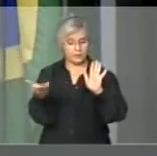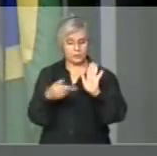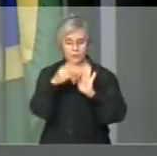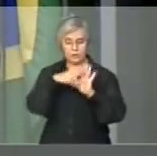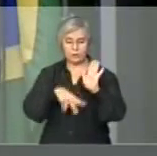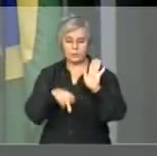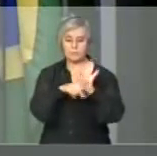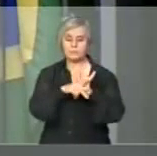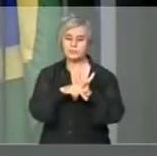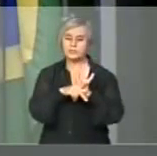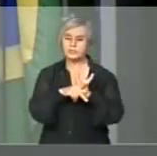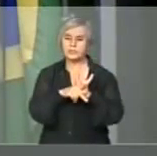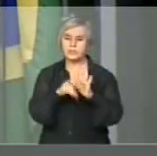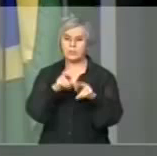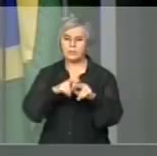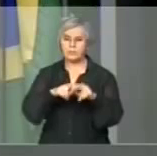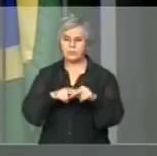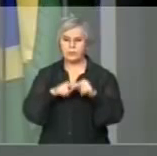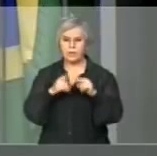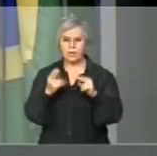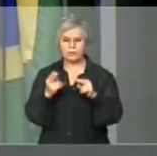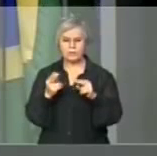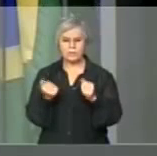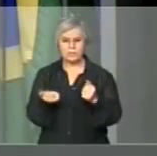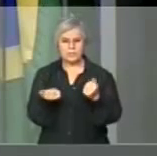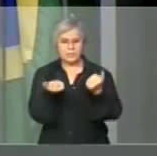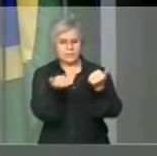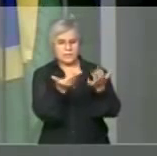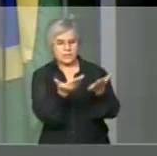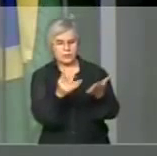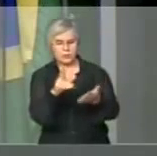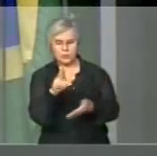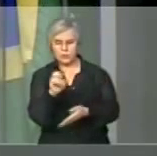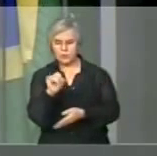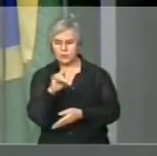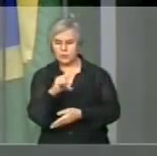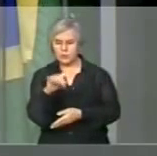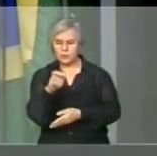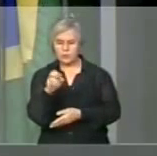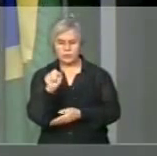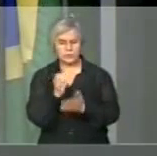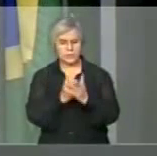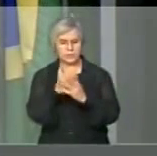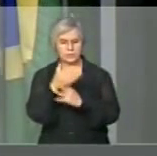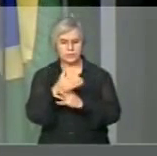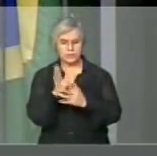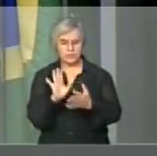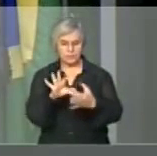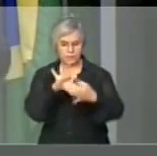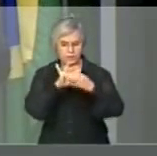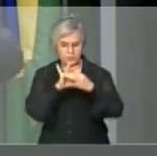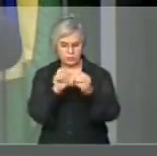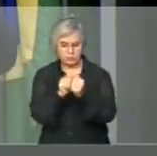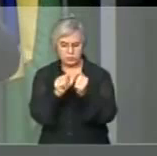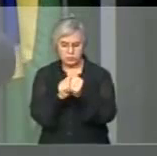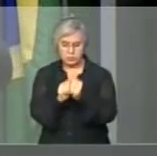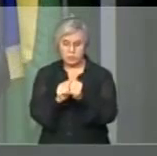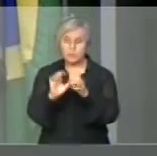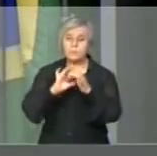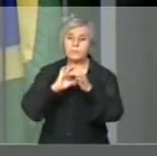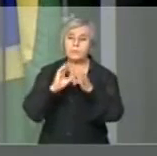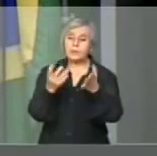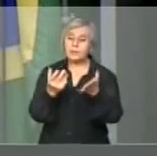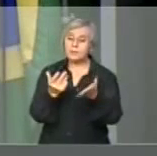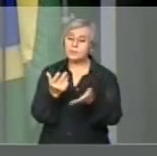com a atitude da entrega dessas usinas de concessão, através de concessão, permitindo o